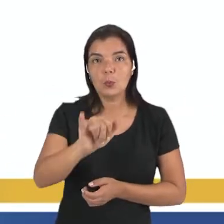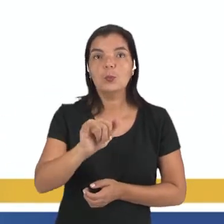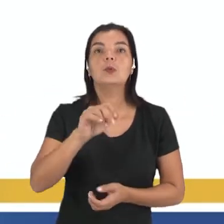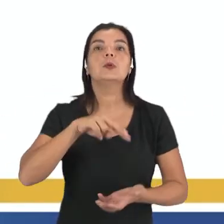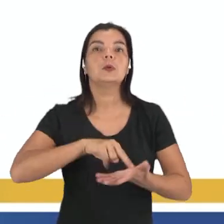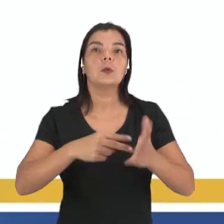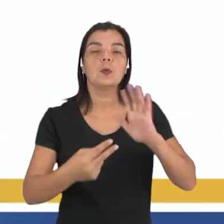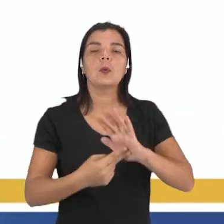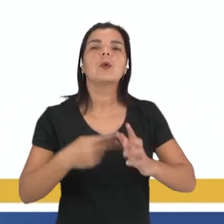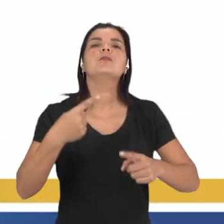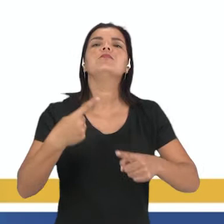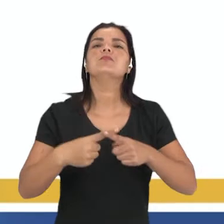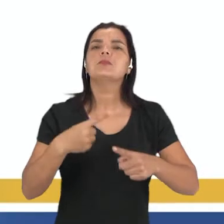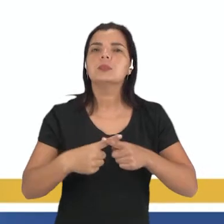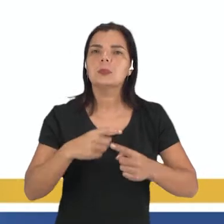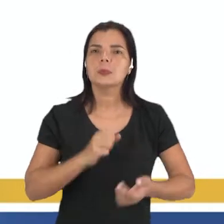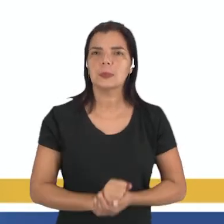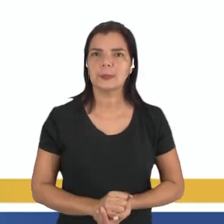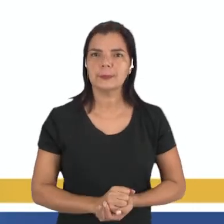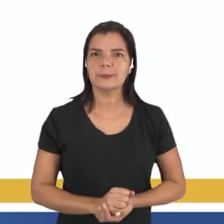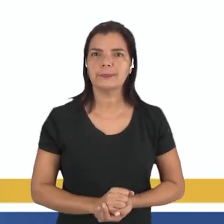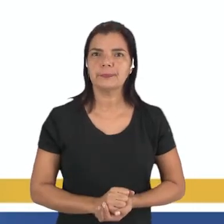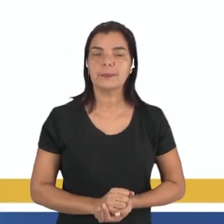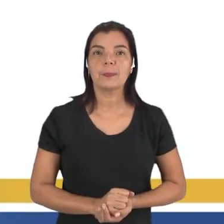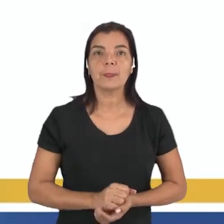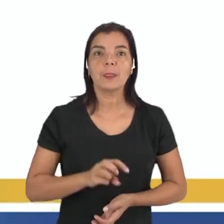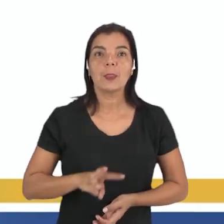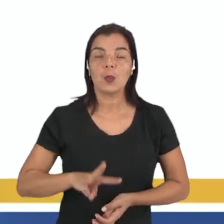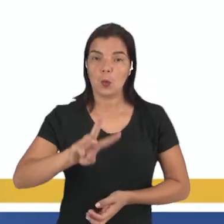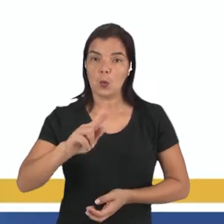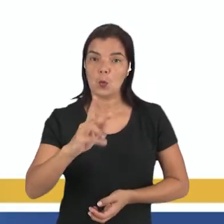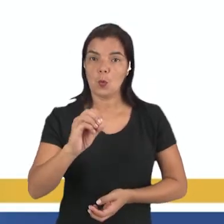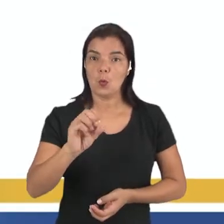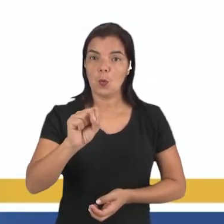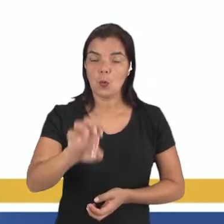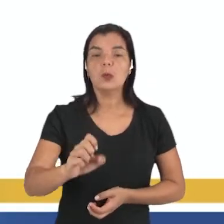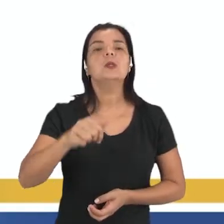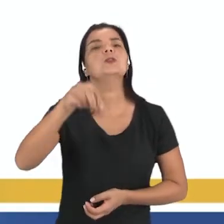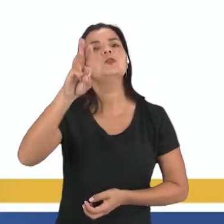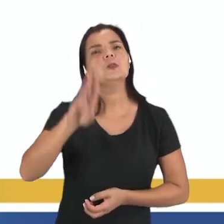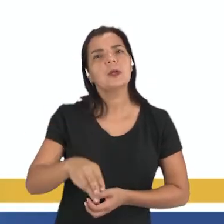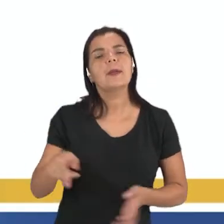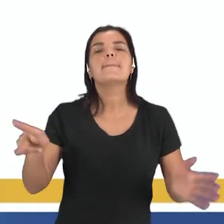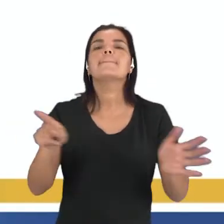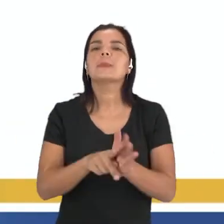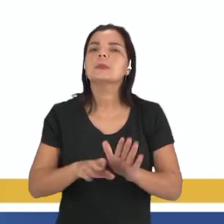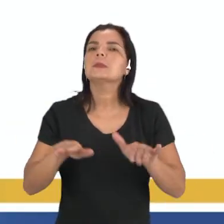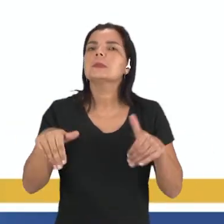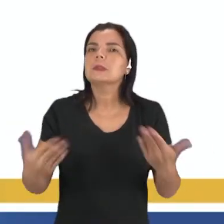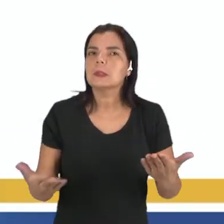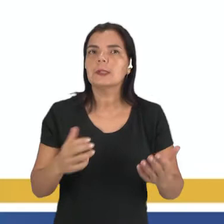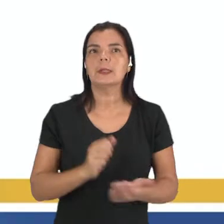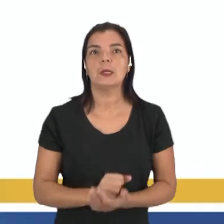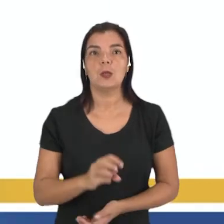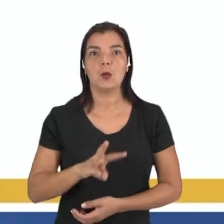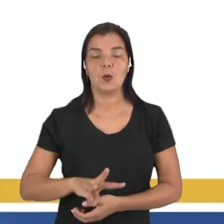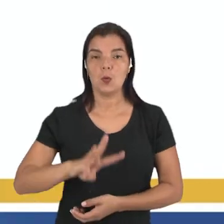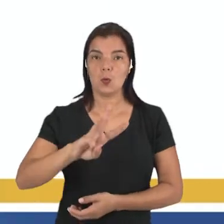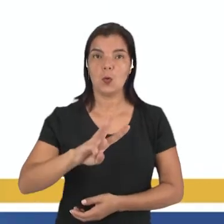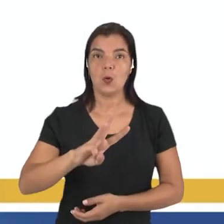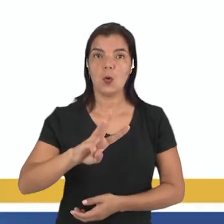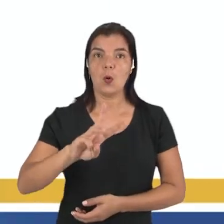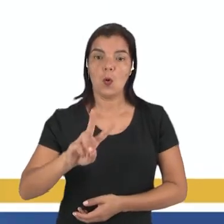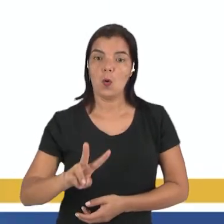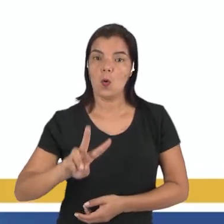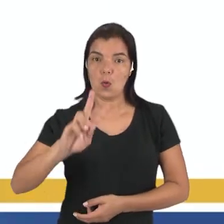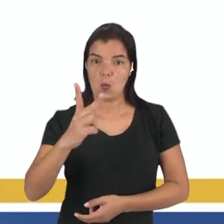Why significa por quê. Whose, de quem ou a quem pertence. How significa